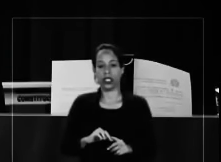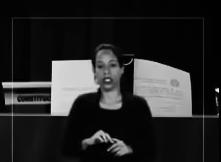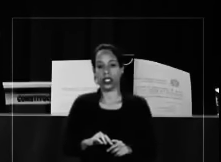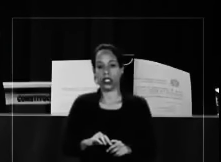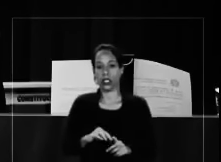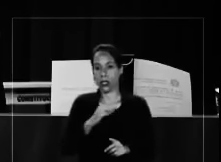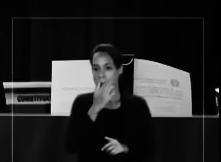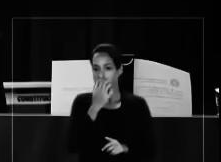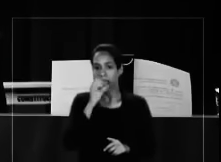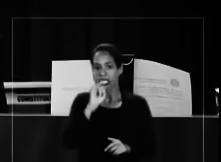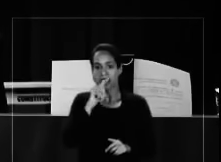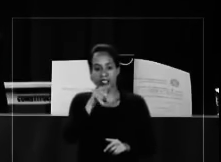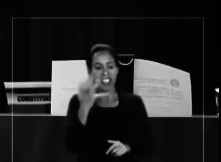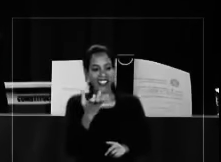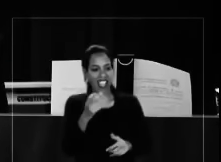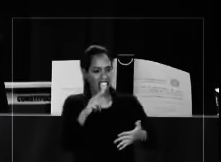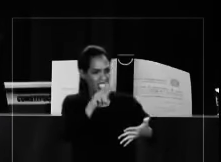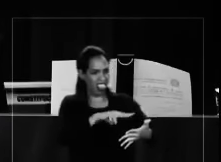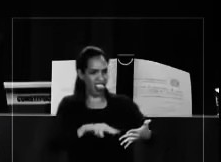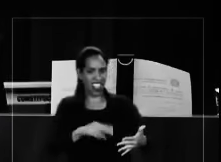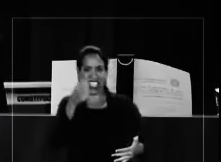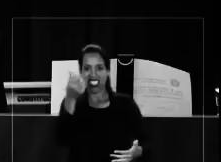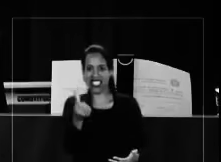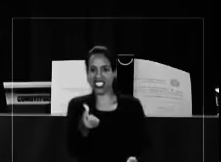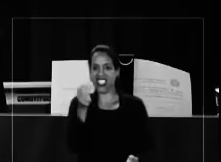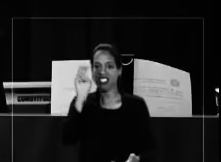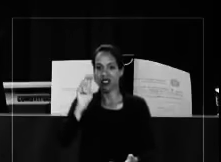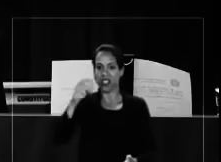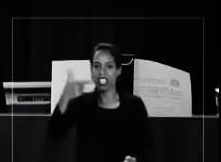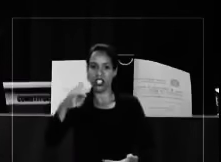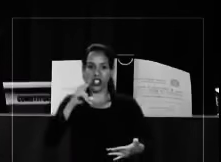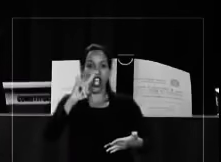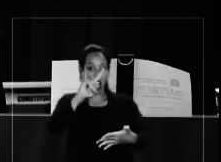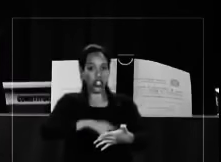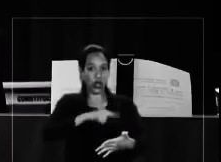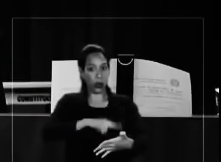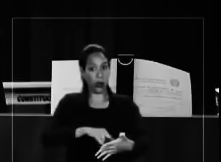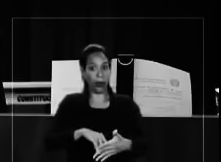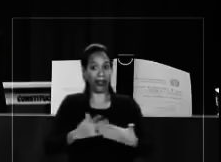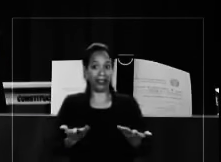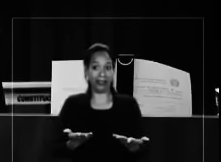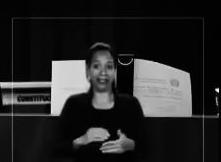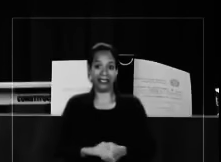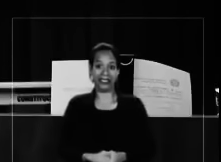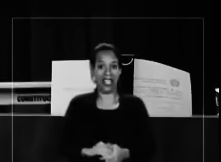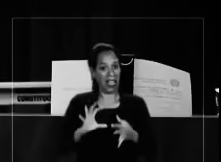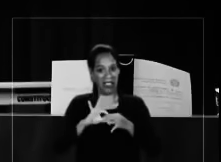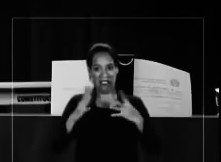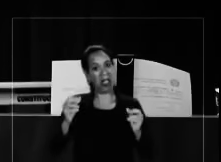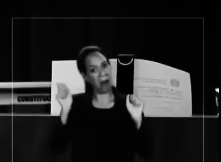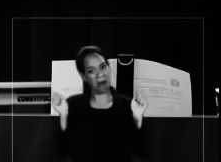a soma deles. E se você clicar no like e compartilhar, a gente vai passar ainda mais.